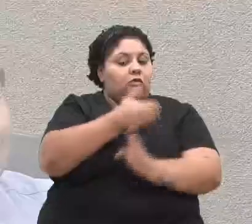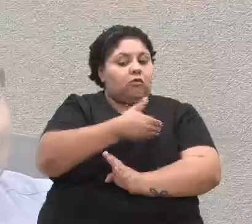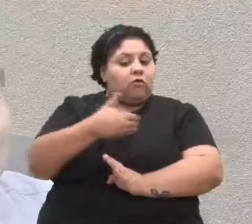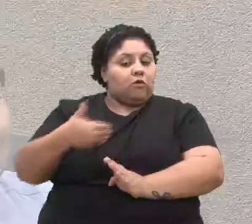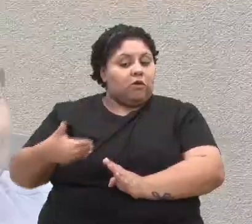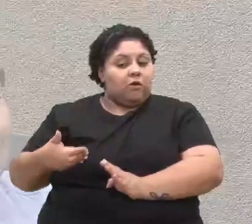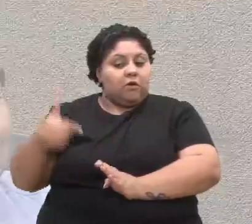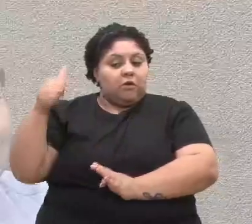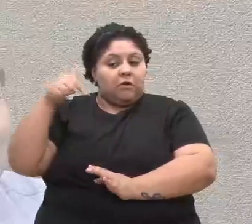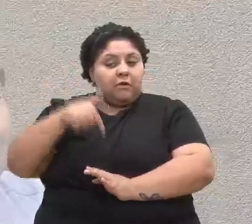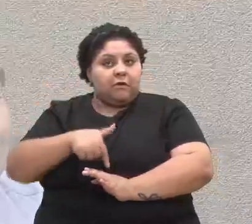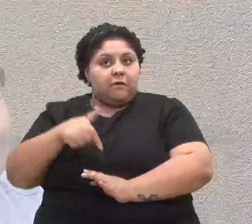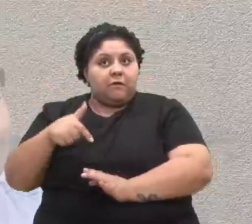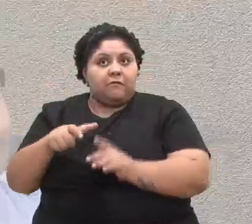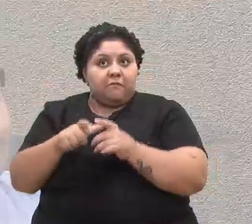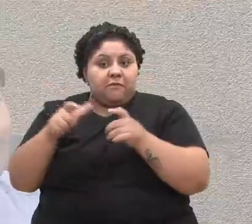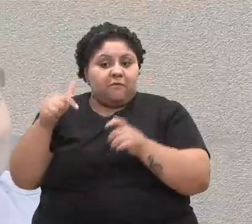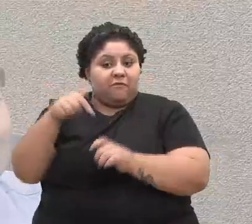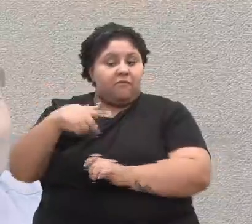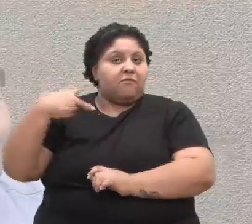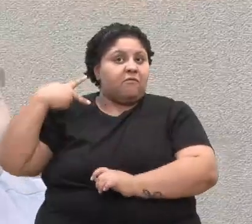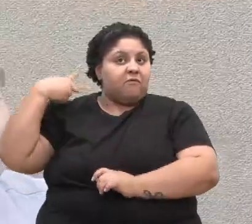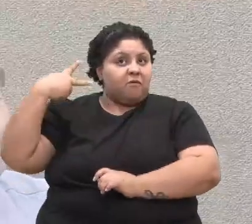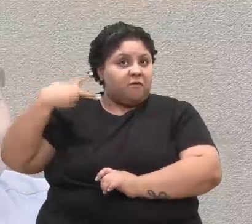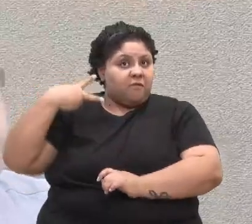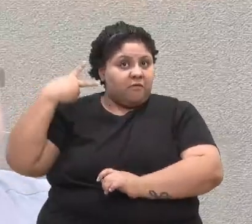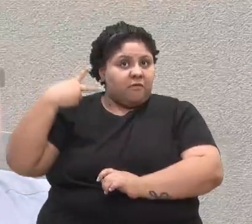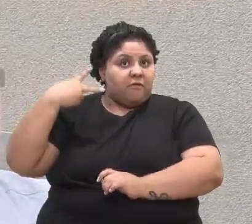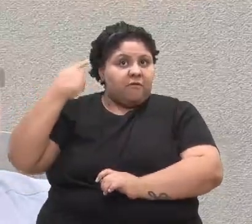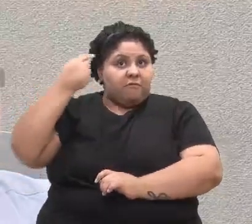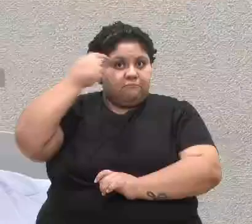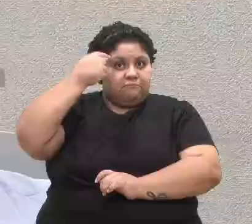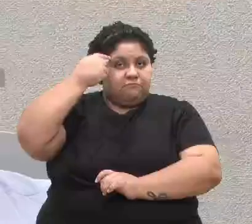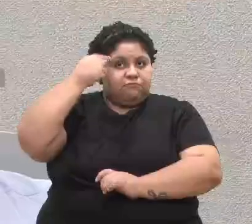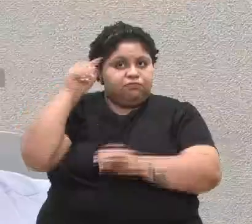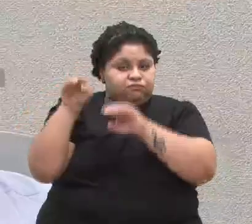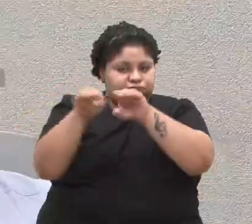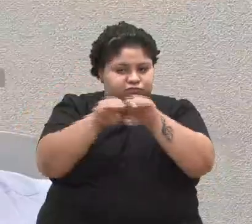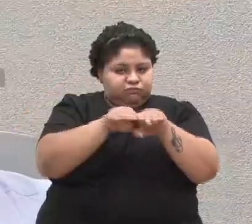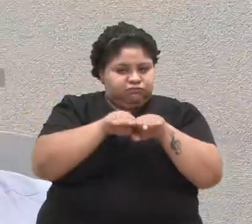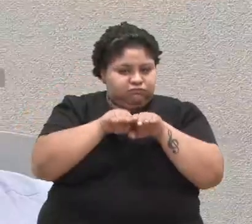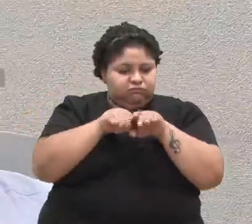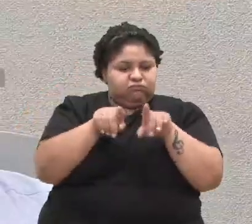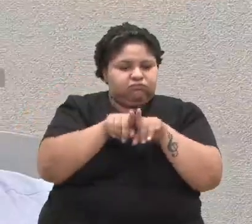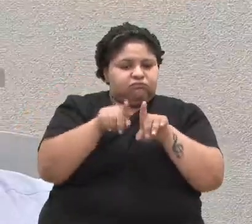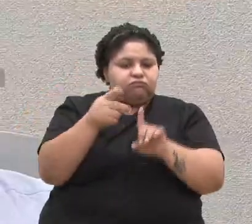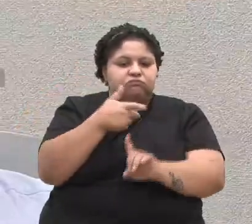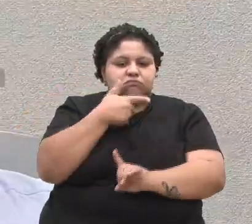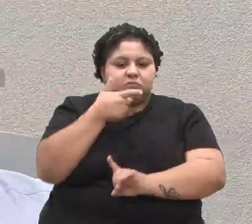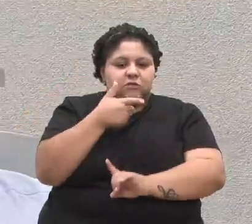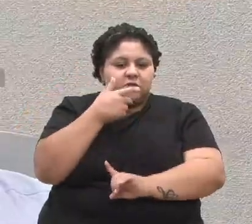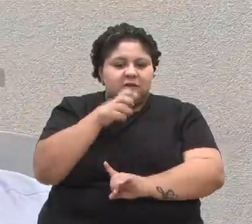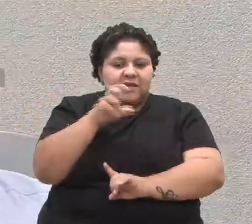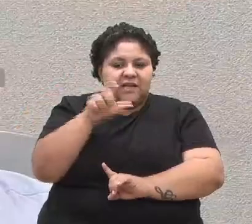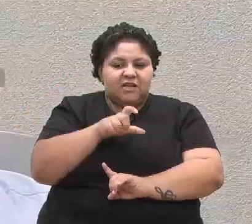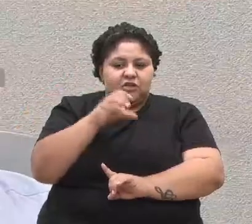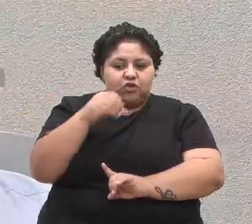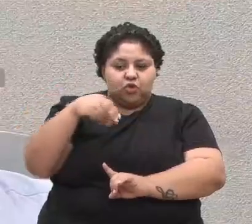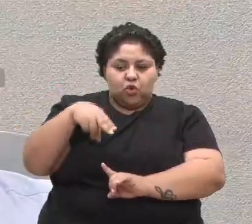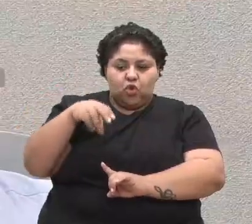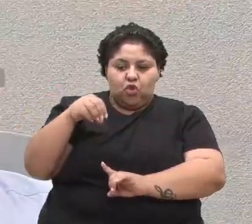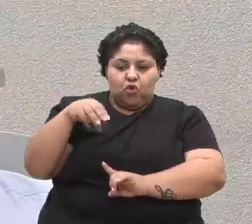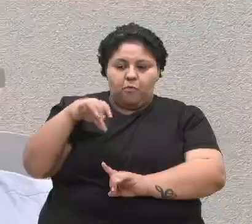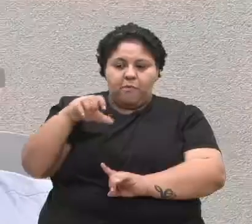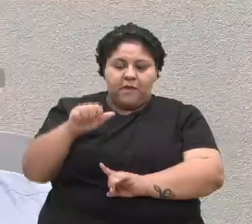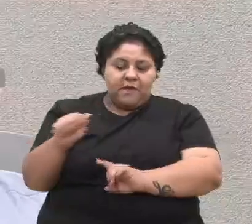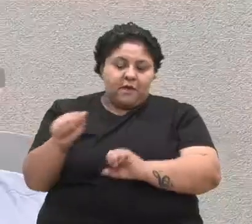tenho certeza que a maioria dos colegas aqui comunga da ideia, inclusive foi falado aqui também da questão da isonomia, que pode ter problema por causa